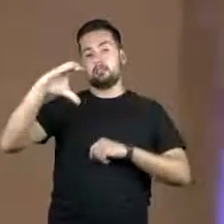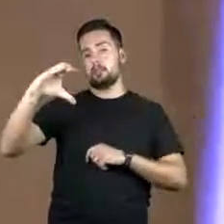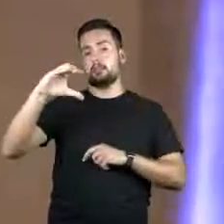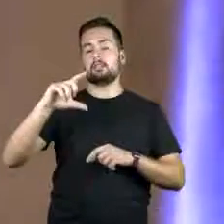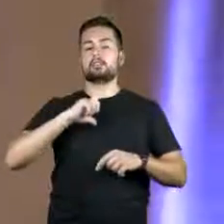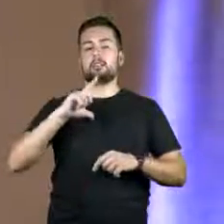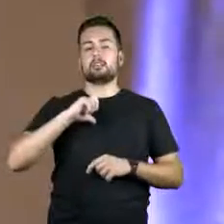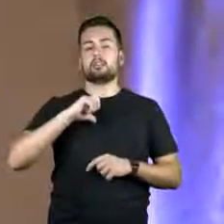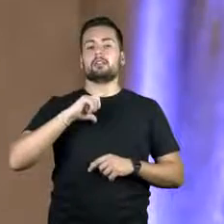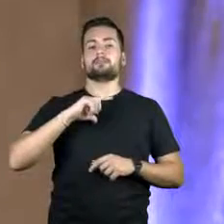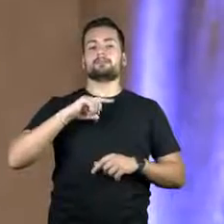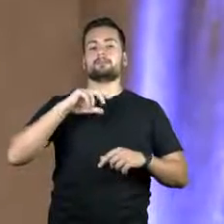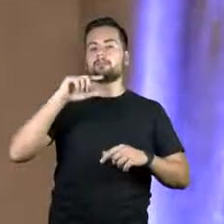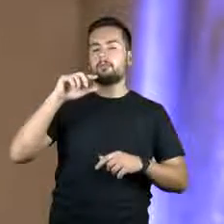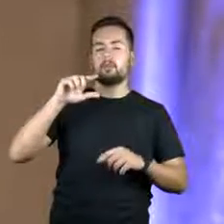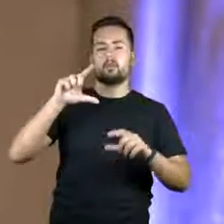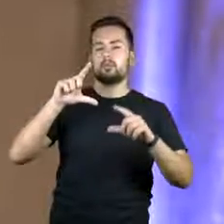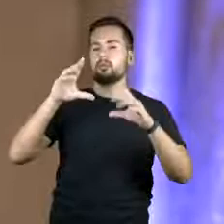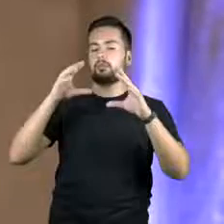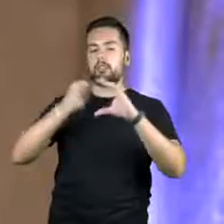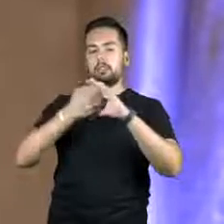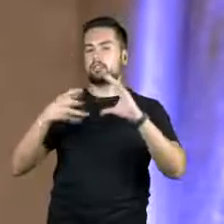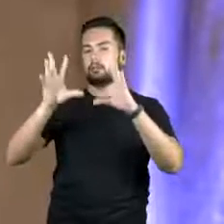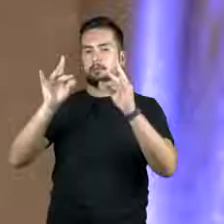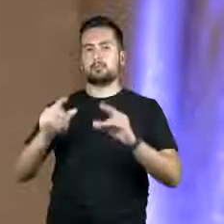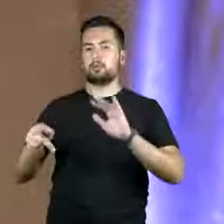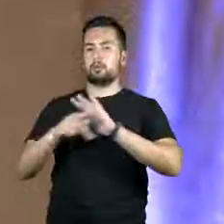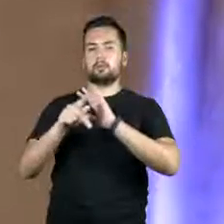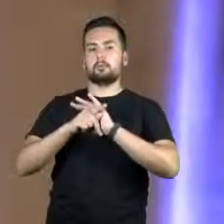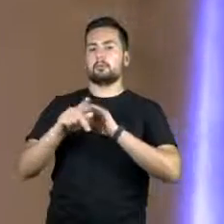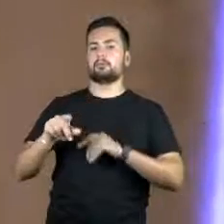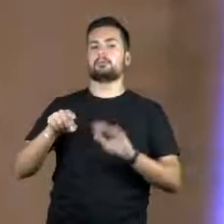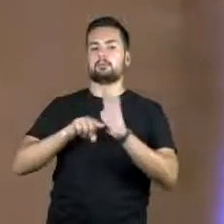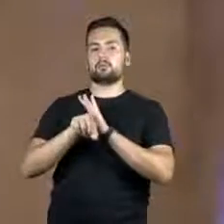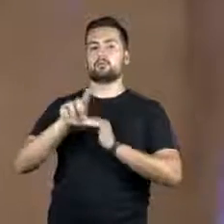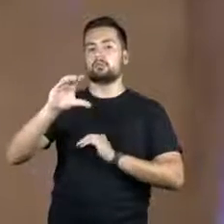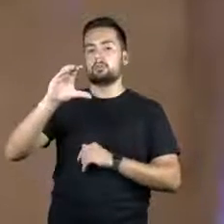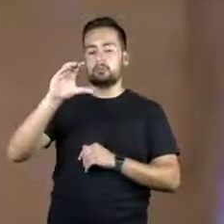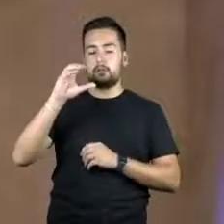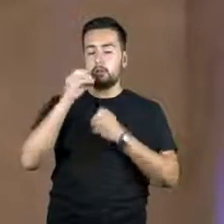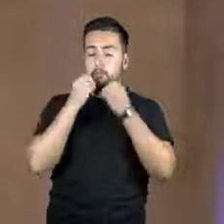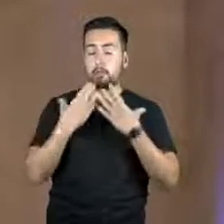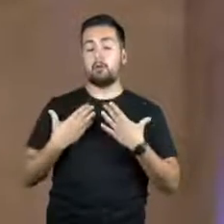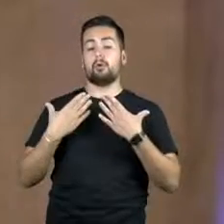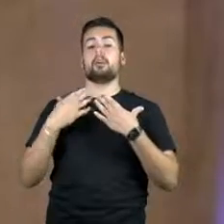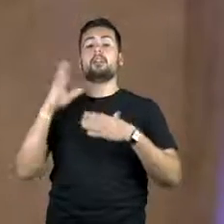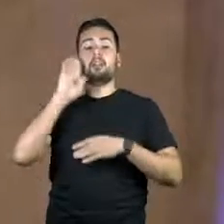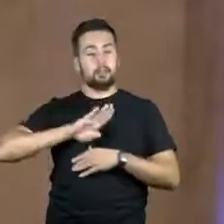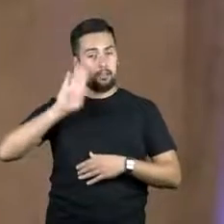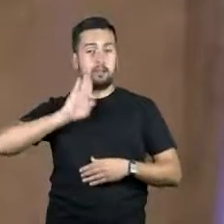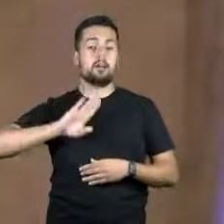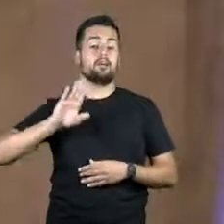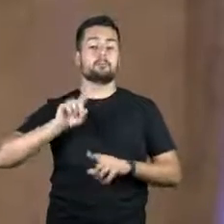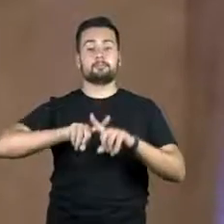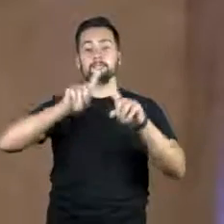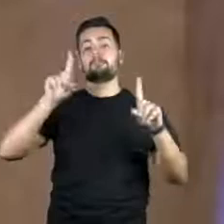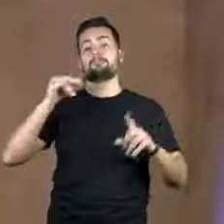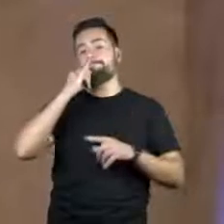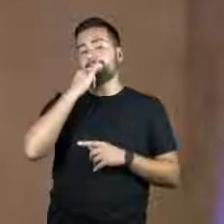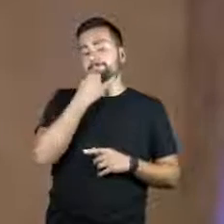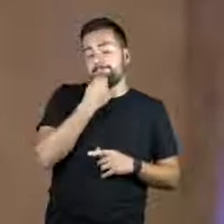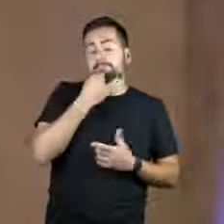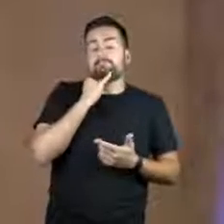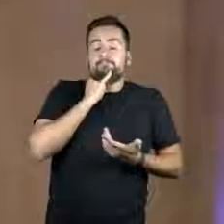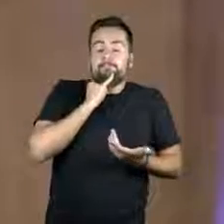específico chamado análise sísmica via média de elementos finitos. Tá? A pergunta é ótima, é uma pergunta bem interessante, né, mas, infelizmente, não vou